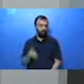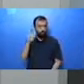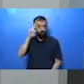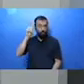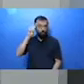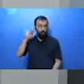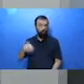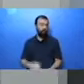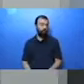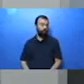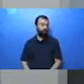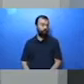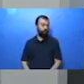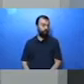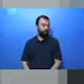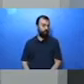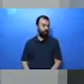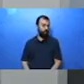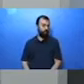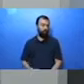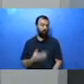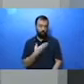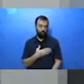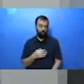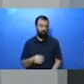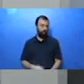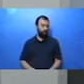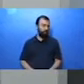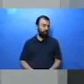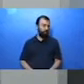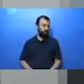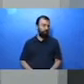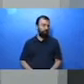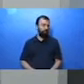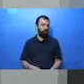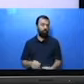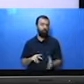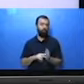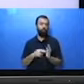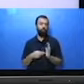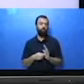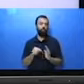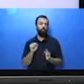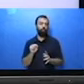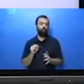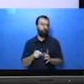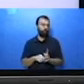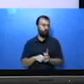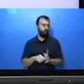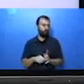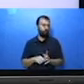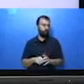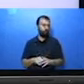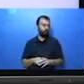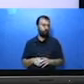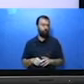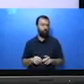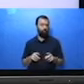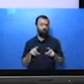Vamos retomar. Formas geométricas. As formas geométricas são as formas que